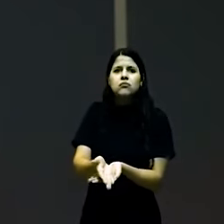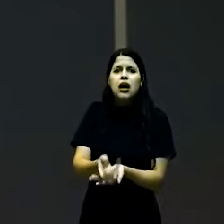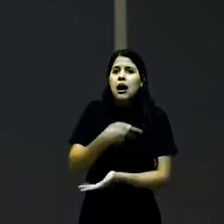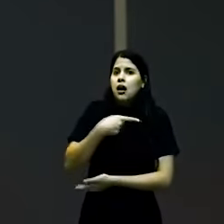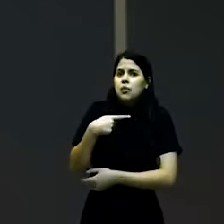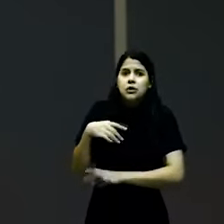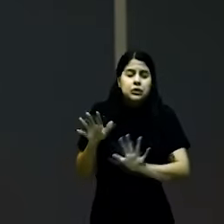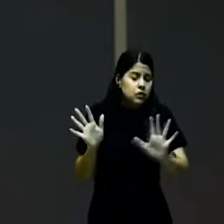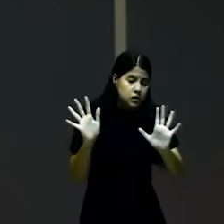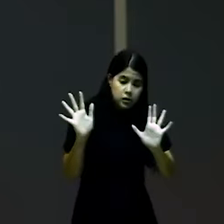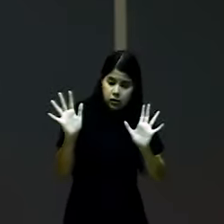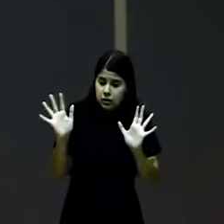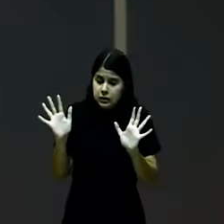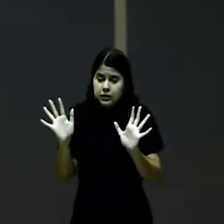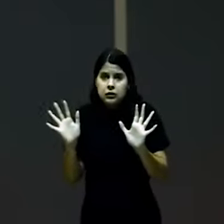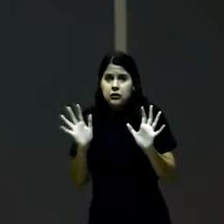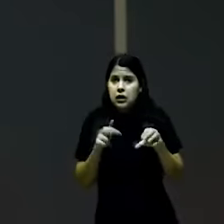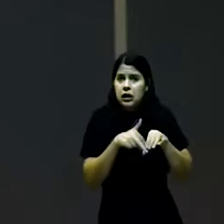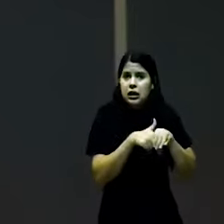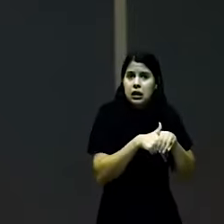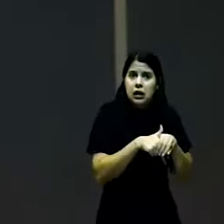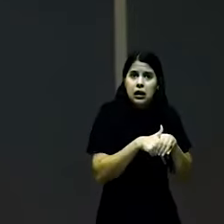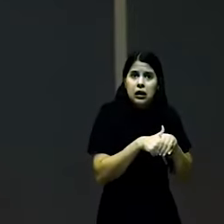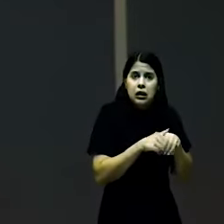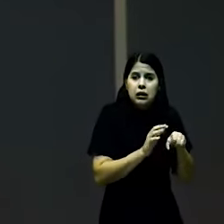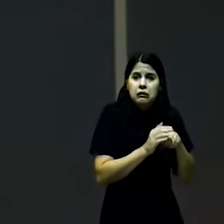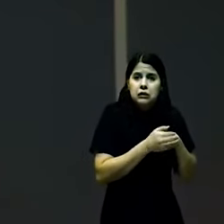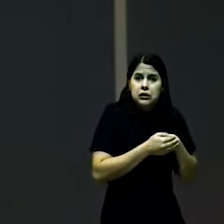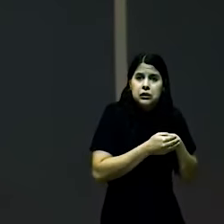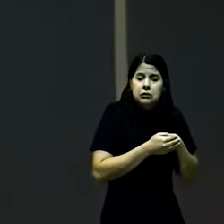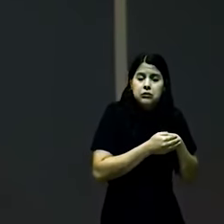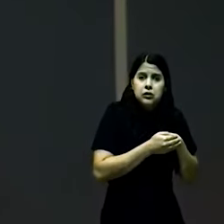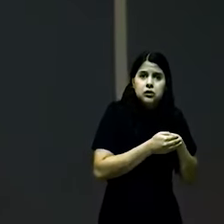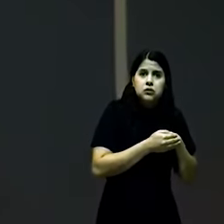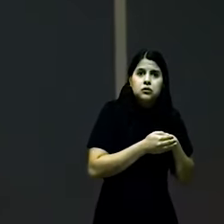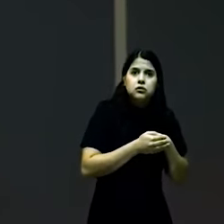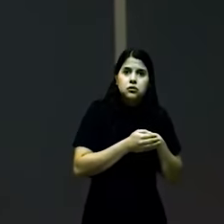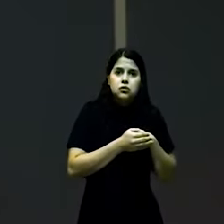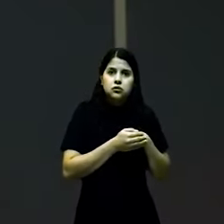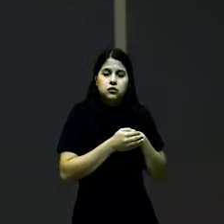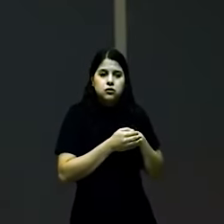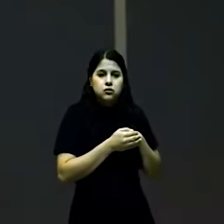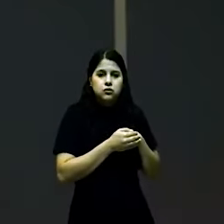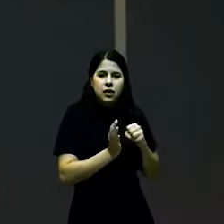Pastor, a caverna é um lugar onde você não consegue fazer pensamentos